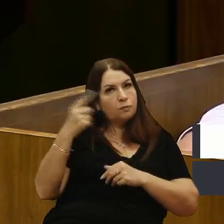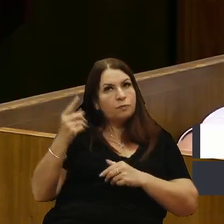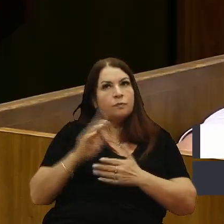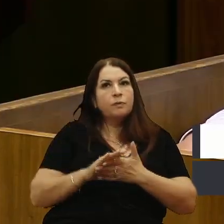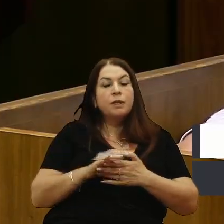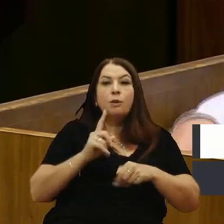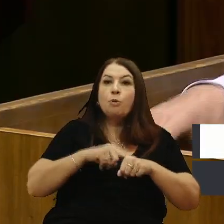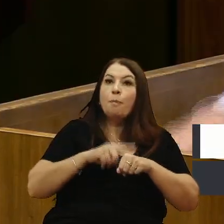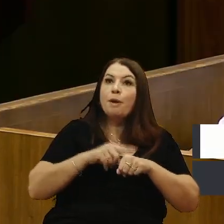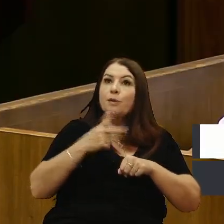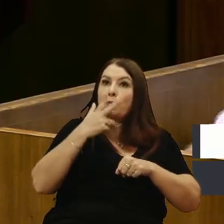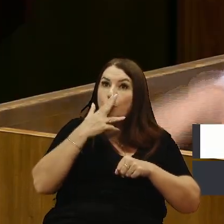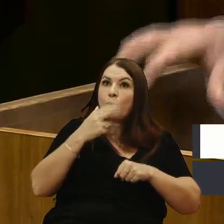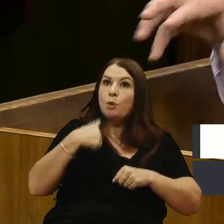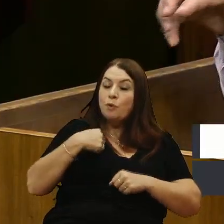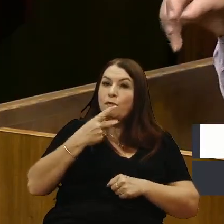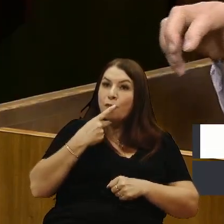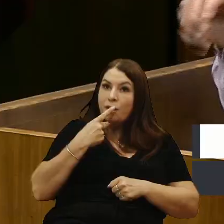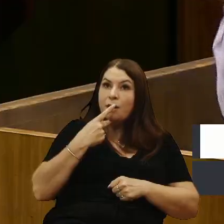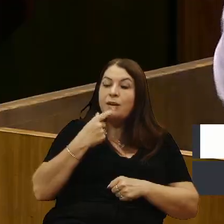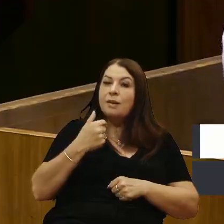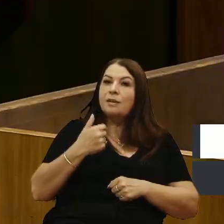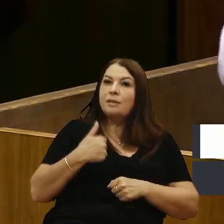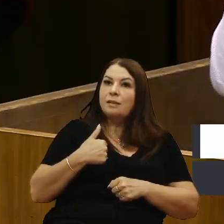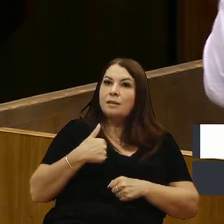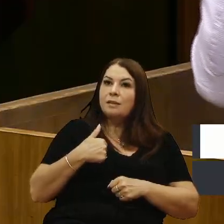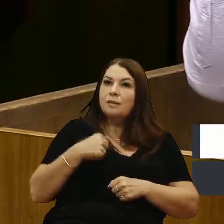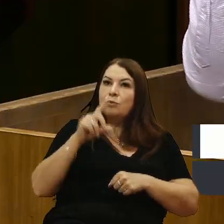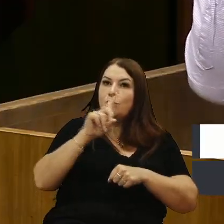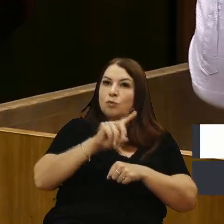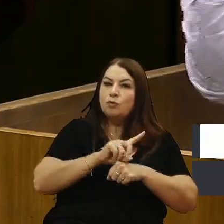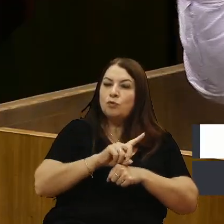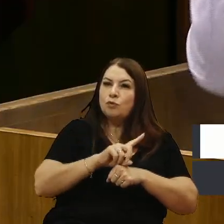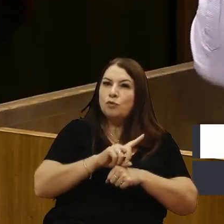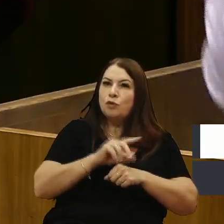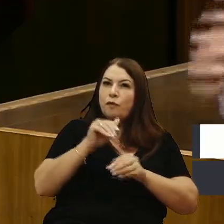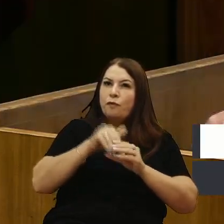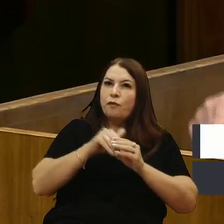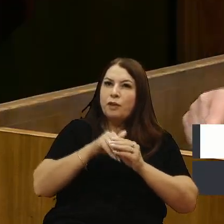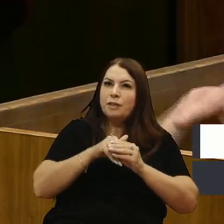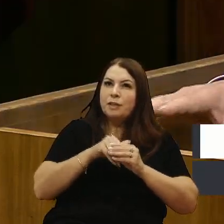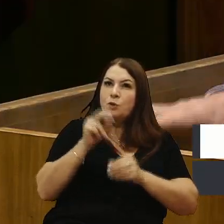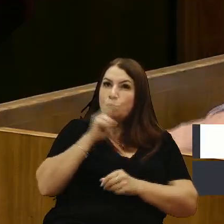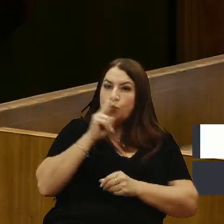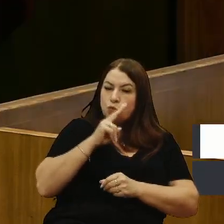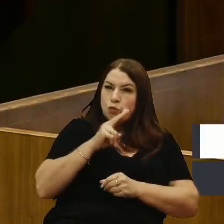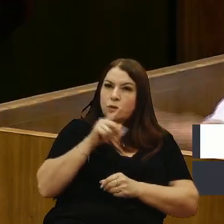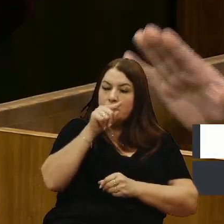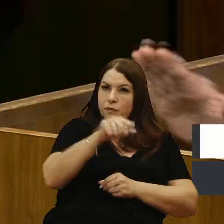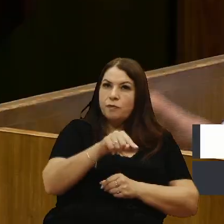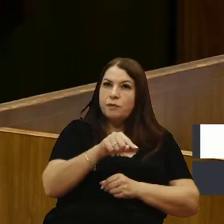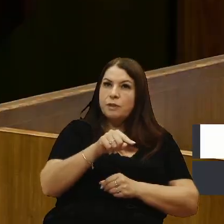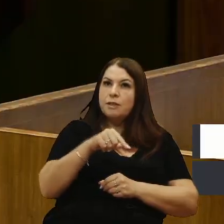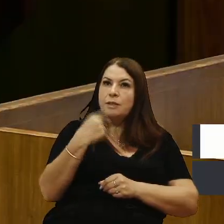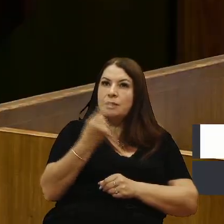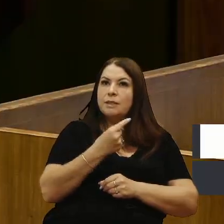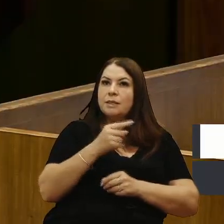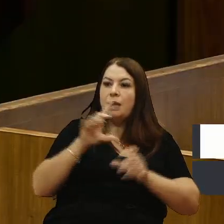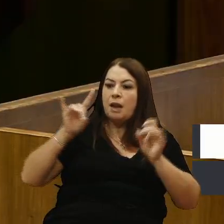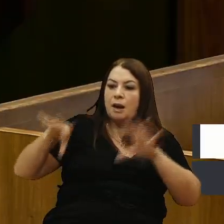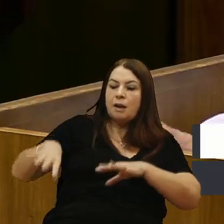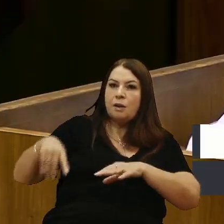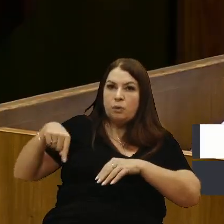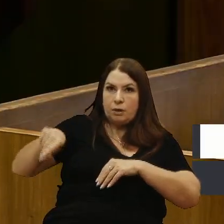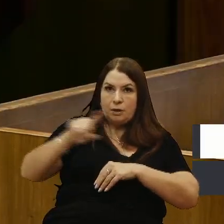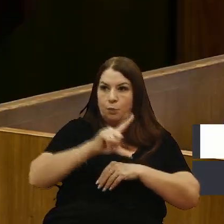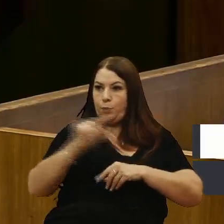Em momentos que eu ia falar, e em momentos que aquele dia da votação da urgência, vossas excelências abandonaram a